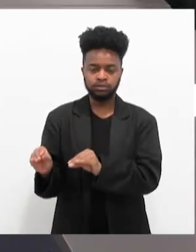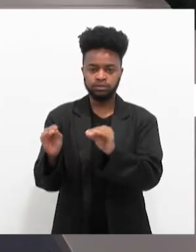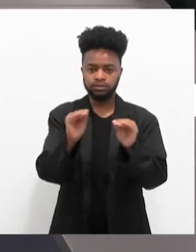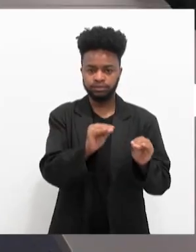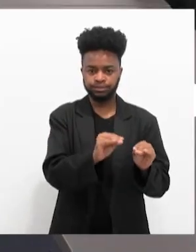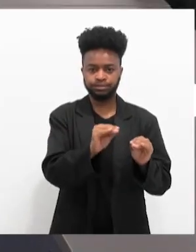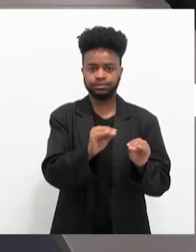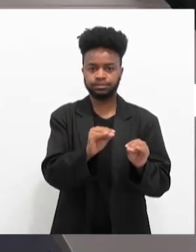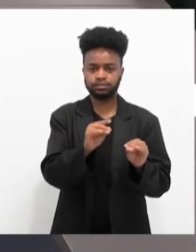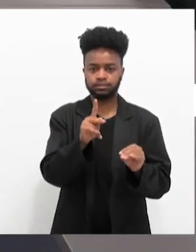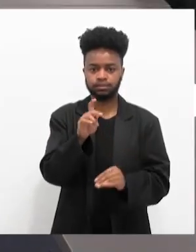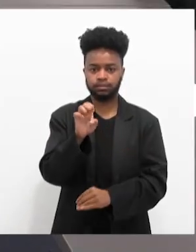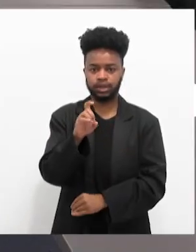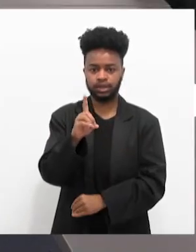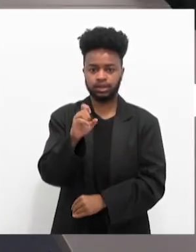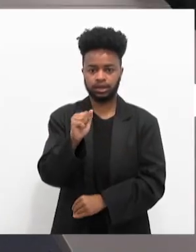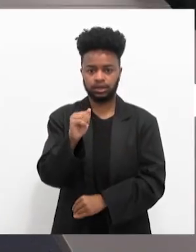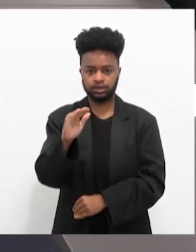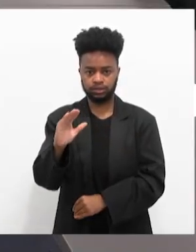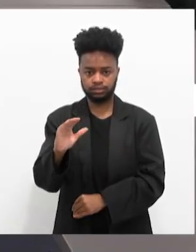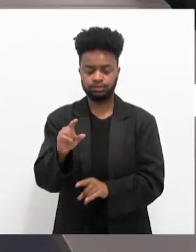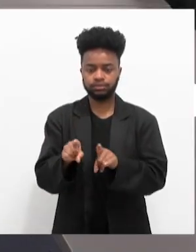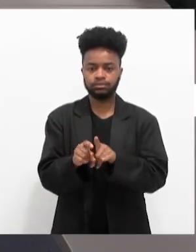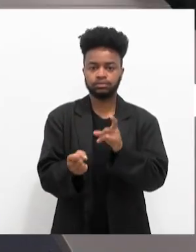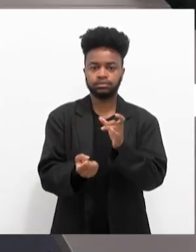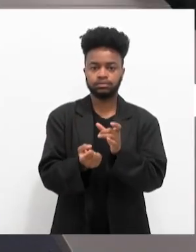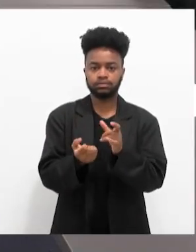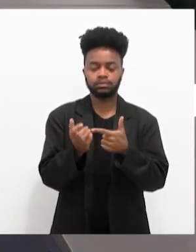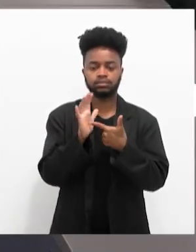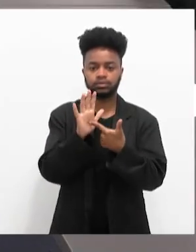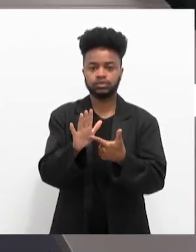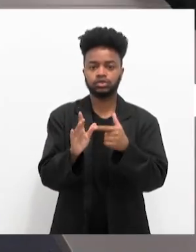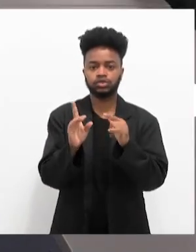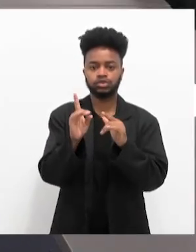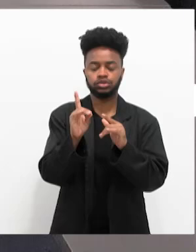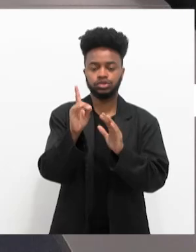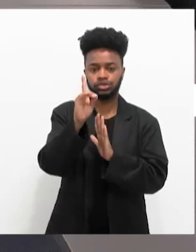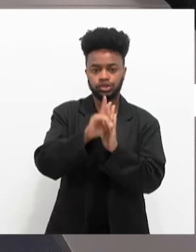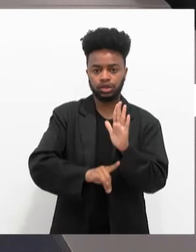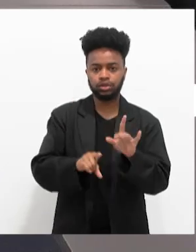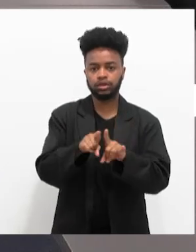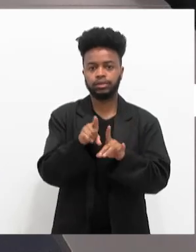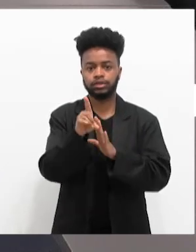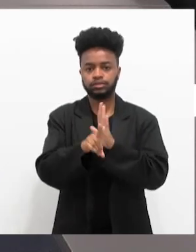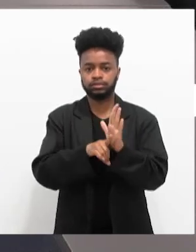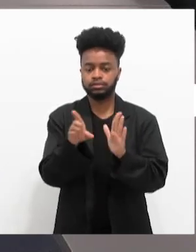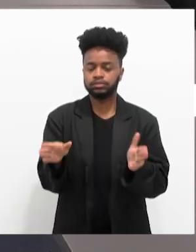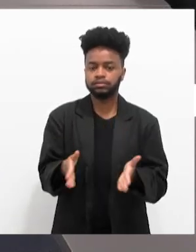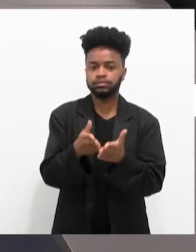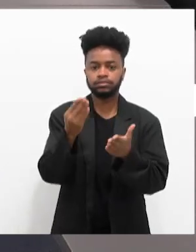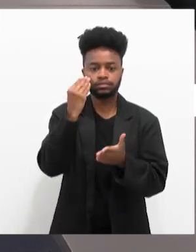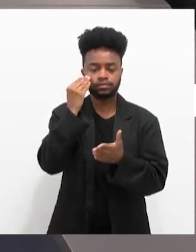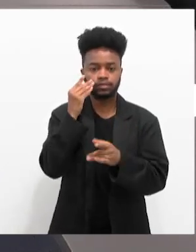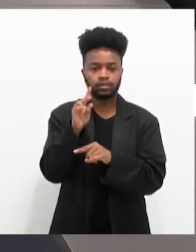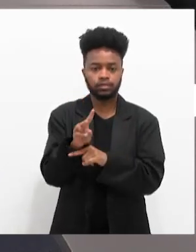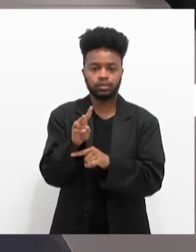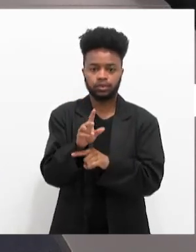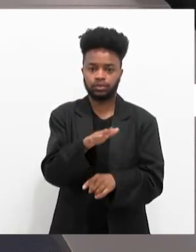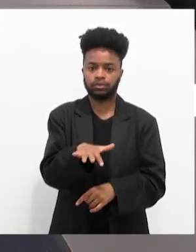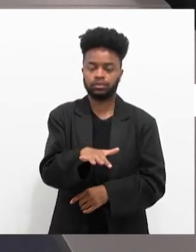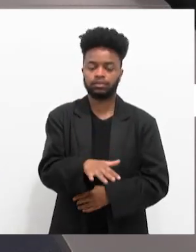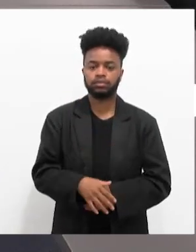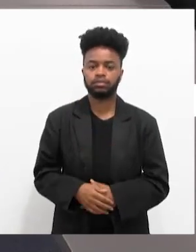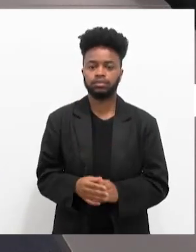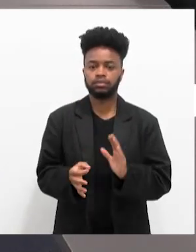climáticos, PEDAC, estabelecendo seus direitos e fornecendo diretrizes para que o poder público promova a sua proteção. O